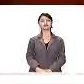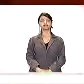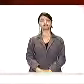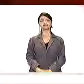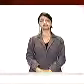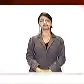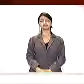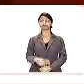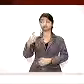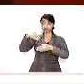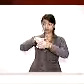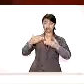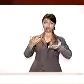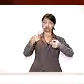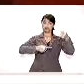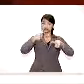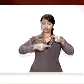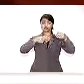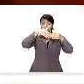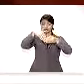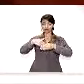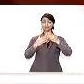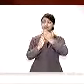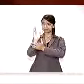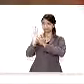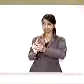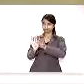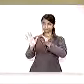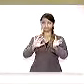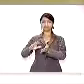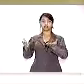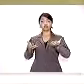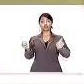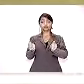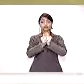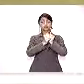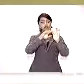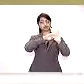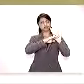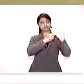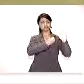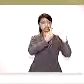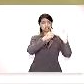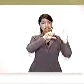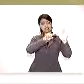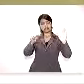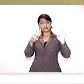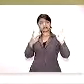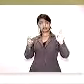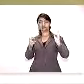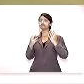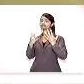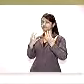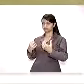sentido voto que tá em discussão em votação aprovado agora em conjunto de 19 a 25 19 a